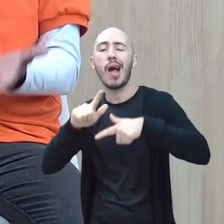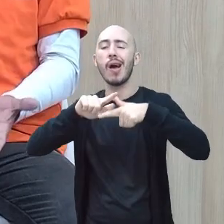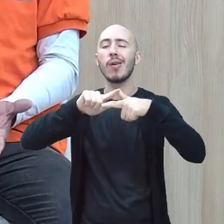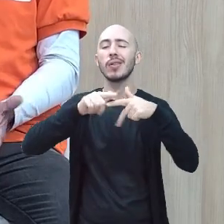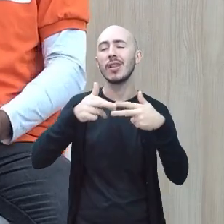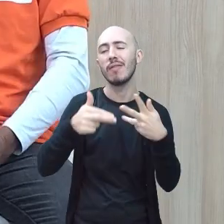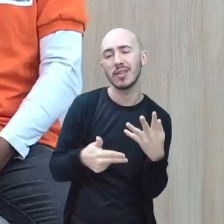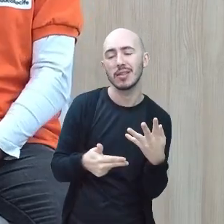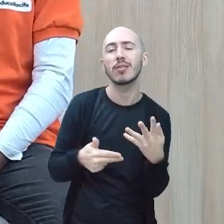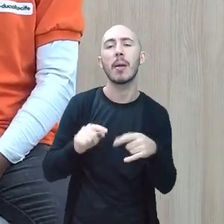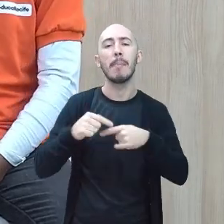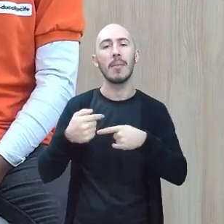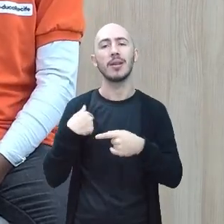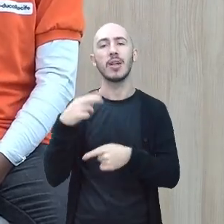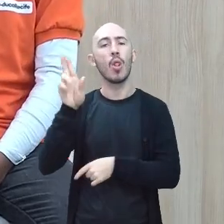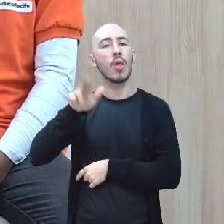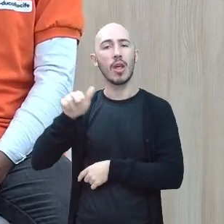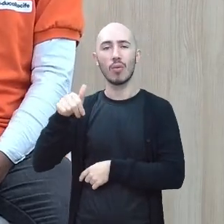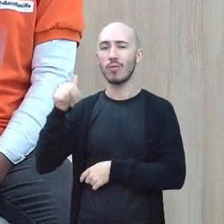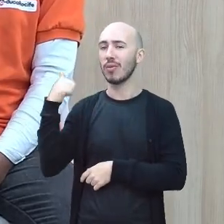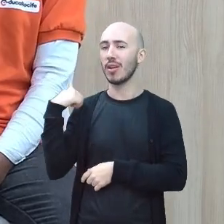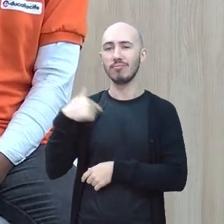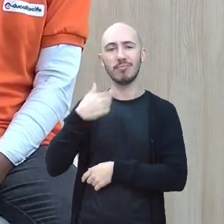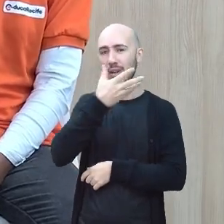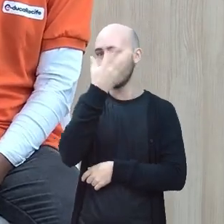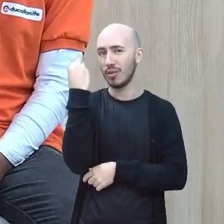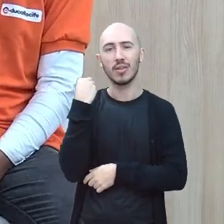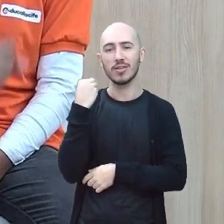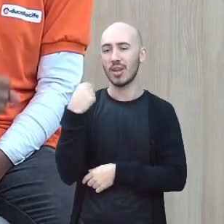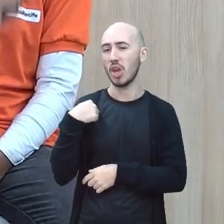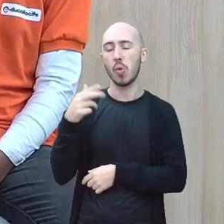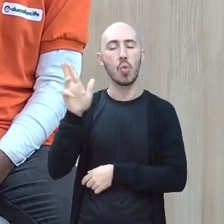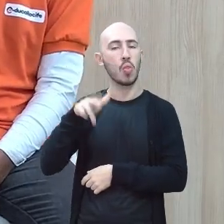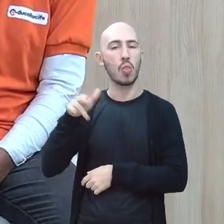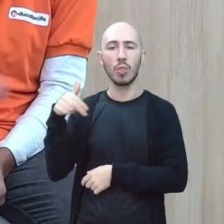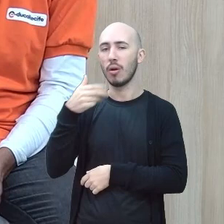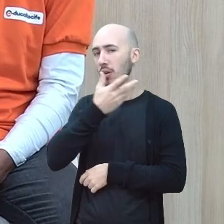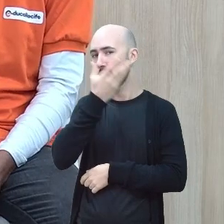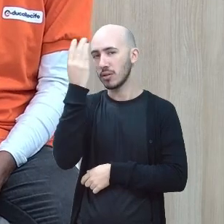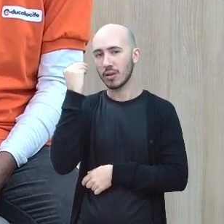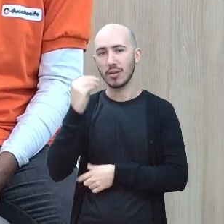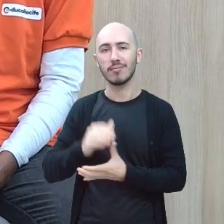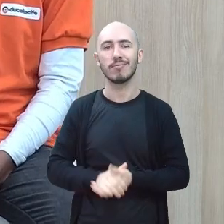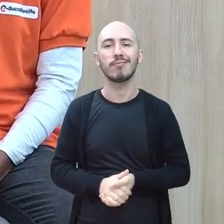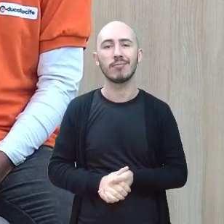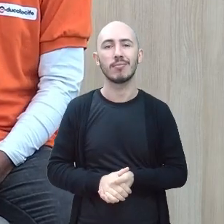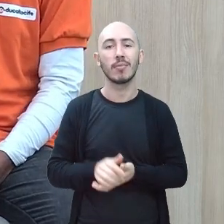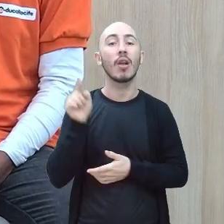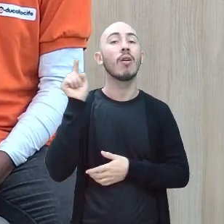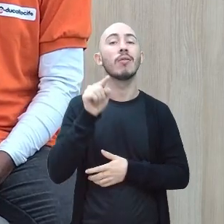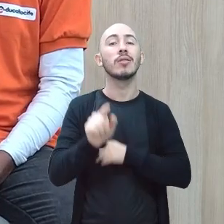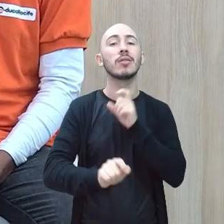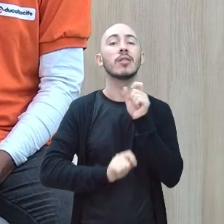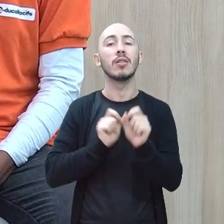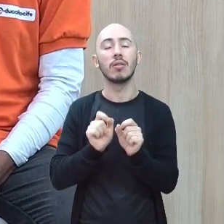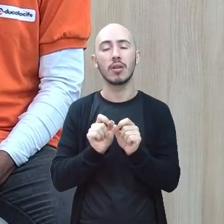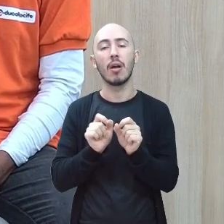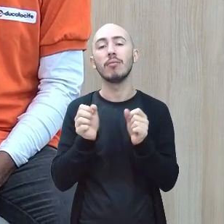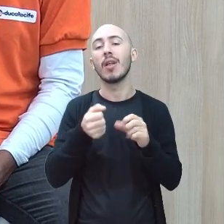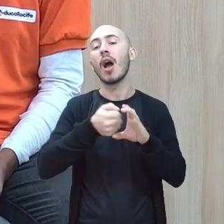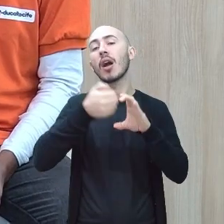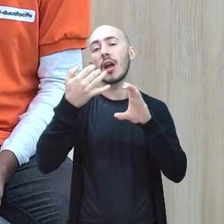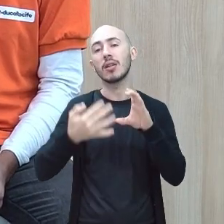professor dando aula, mas eu nunca esqueci minhas raízes. Deixa eu dizer uma coisa para você, Luciano, para você que está aí. Uma das coisas que mais